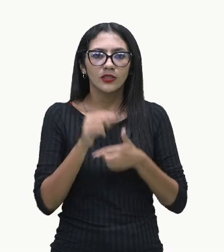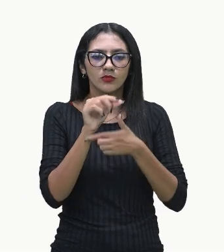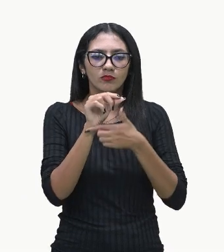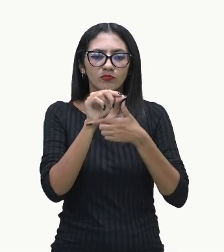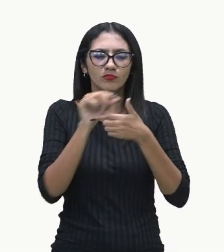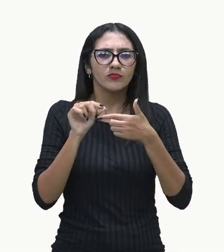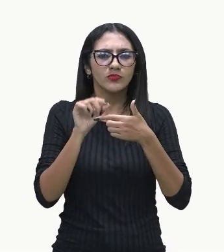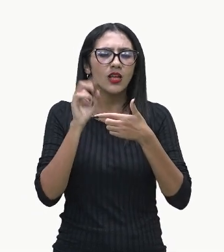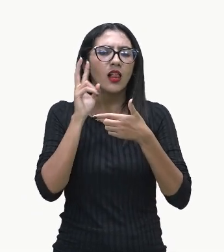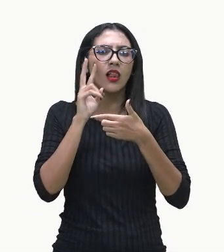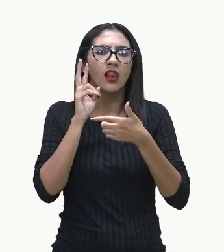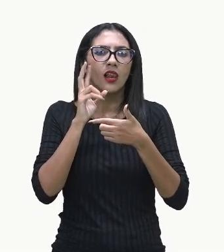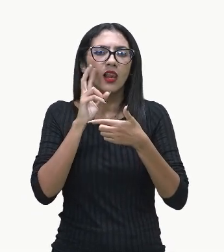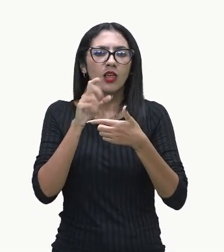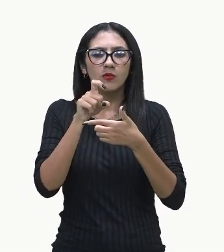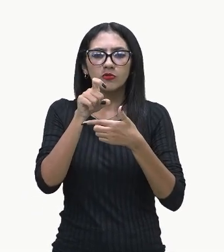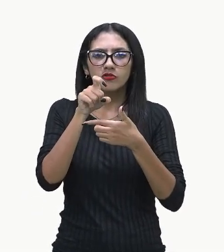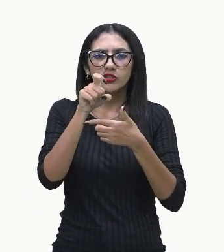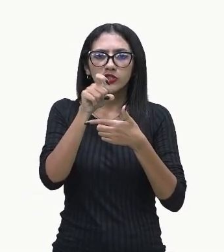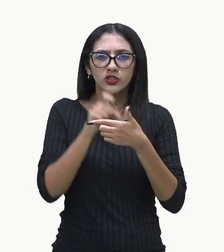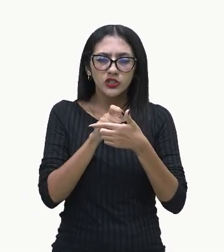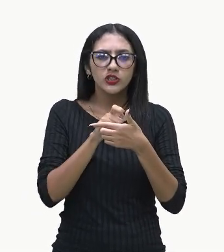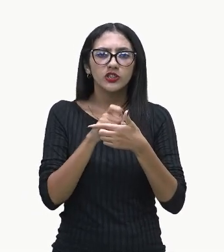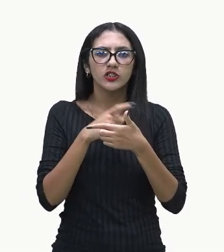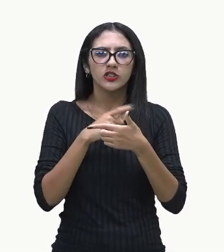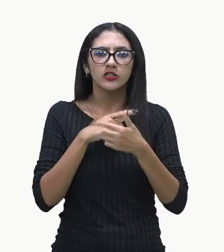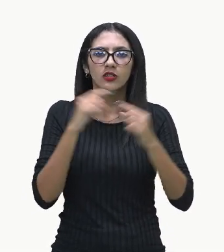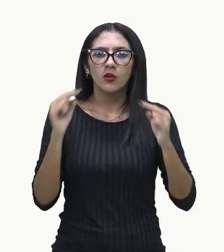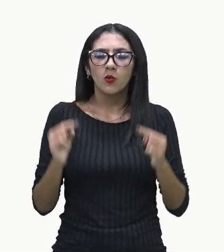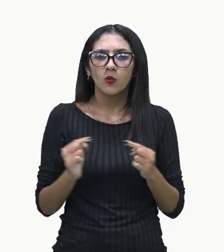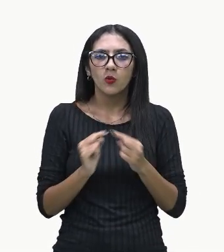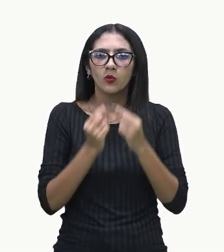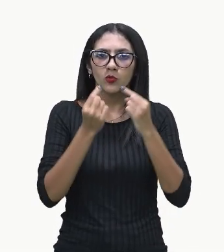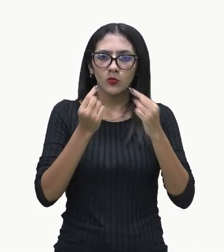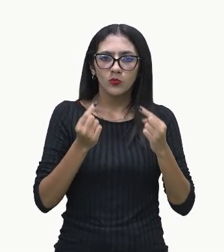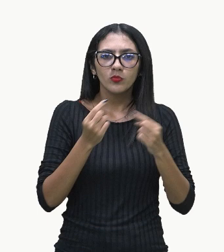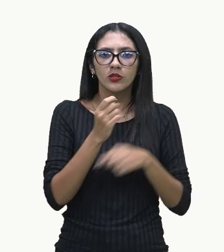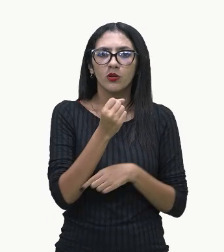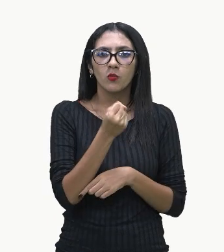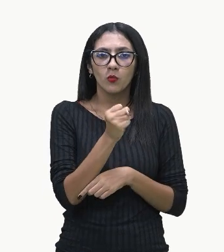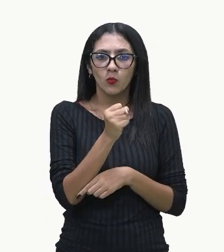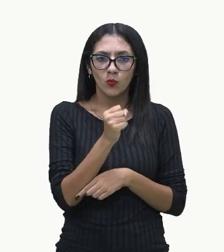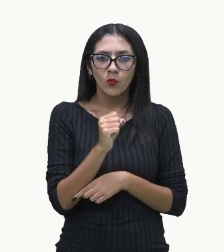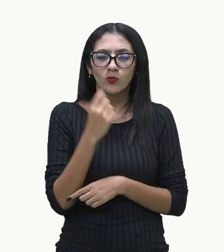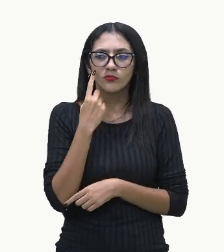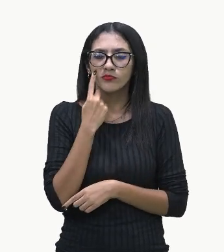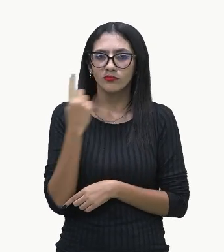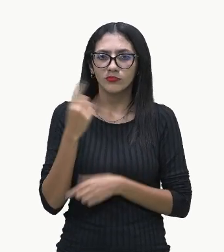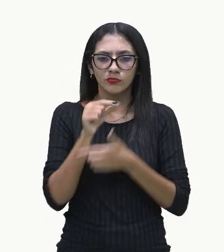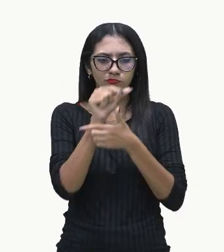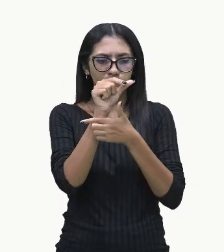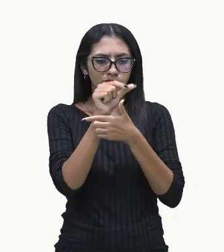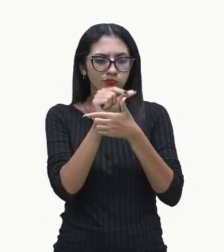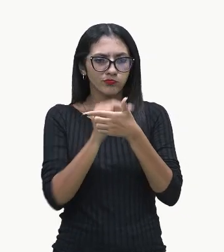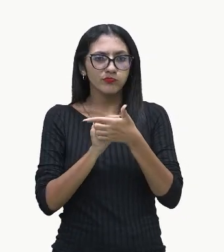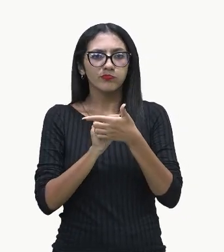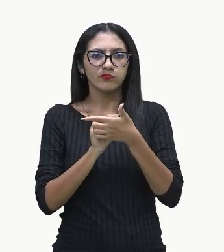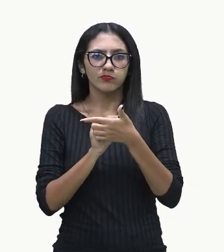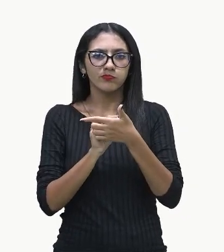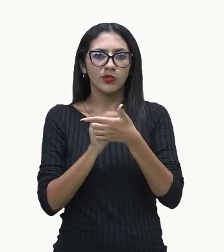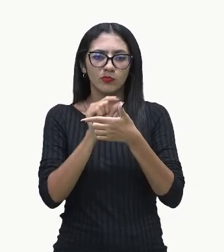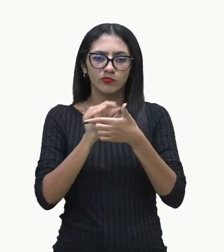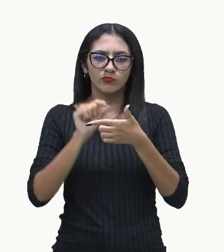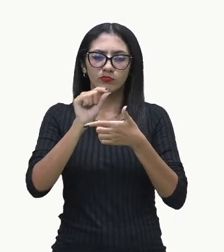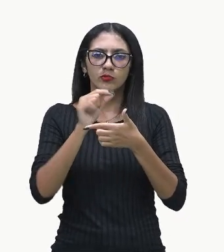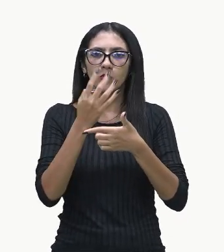aqui, não é? A projeção, o segmento que se relaciona com este cateto que nós vimos que é o C, mede 4.